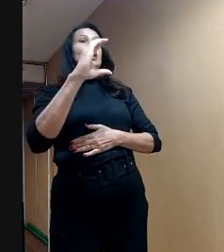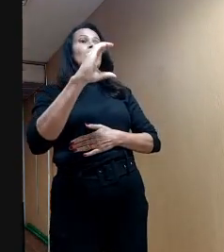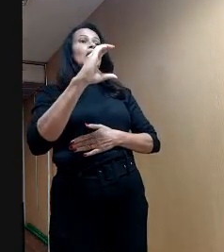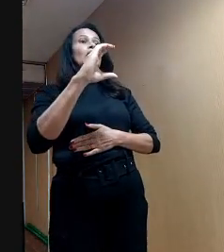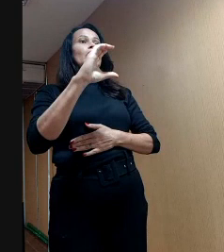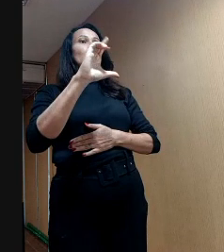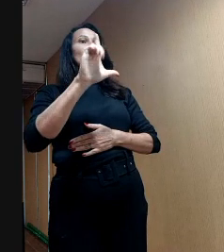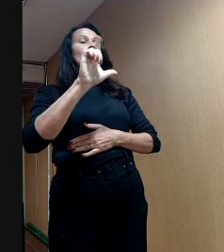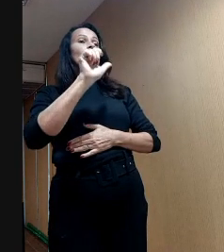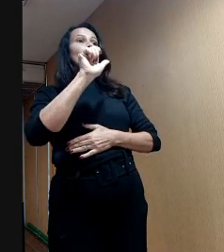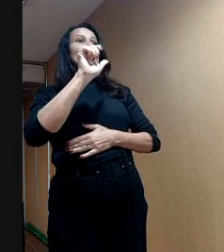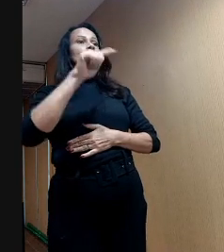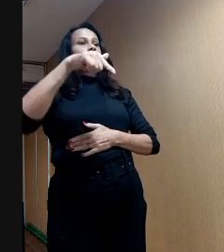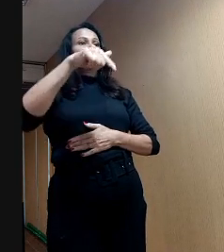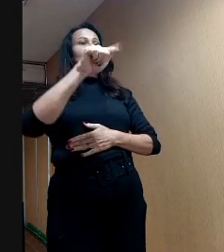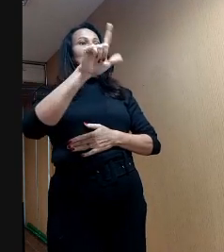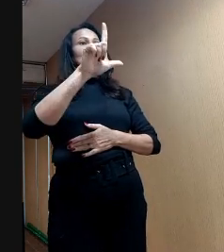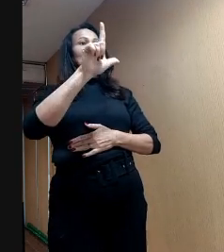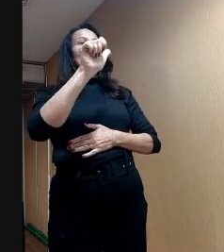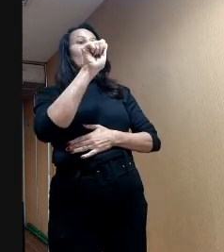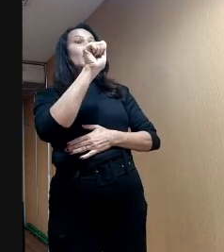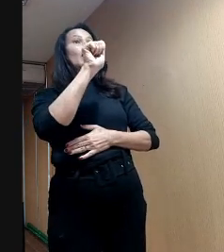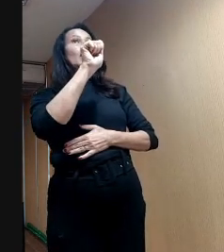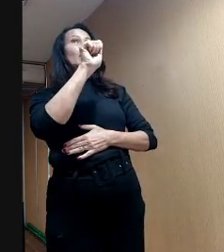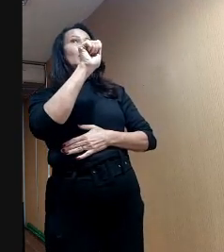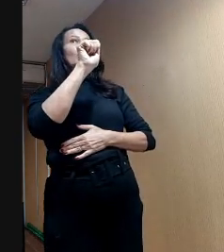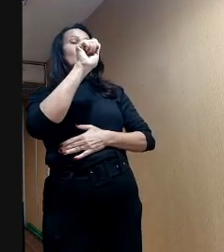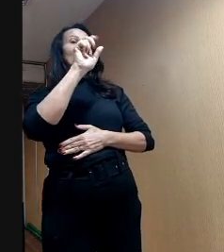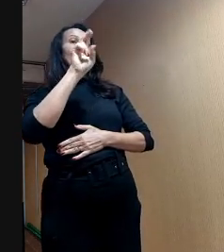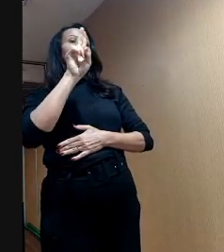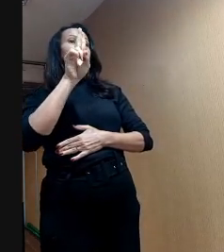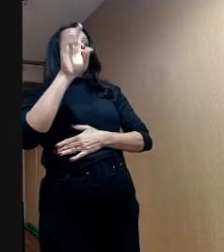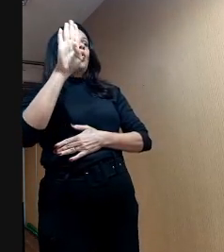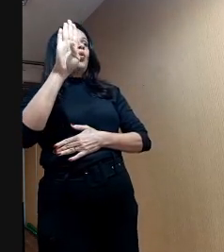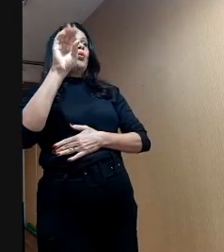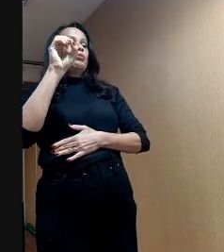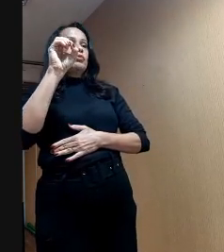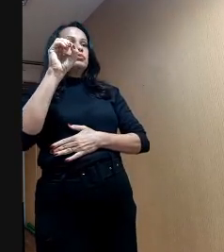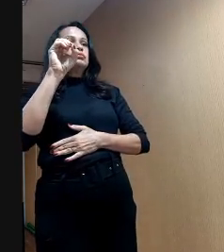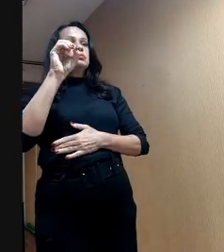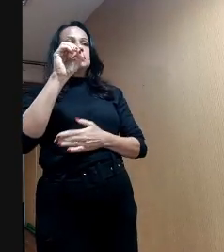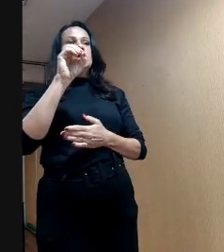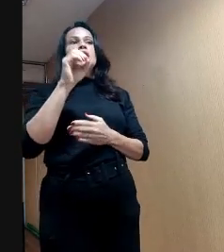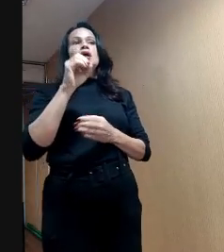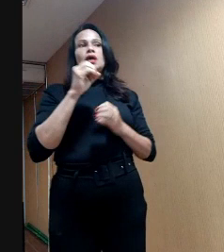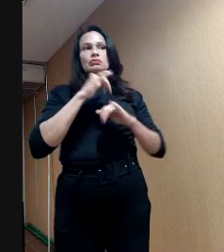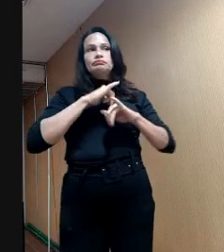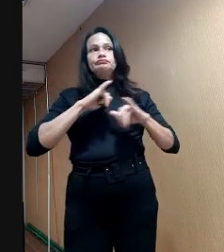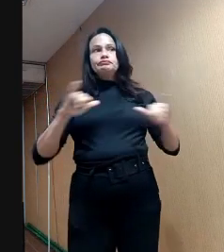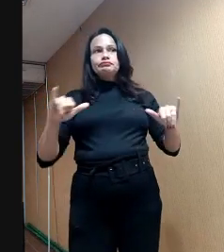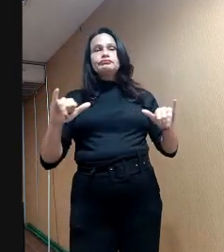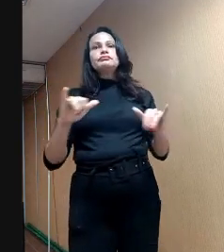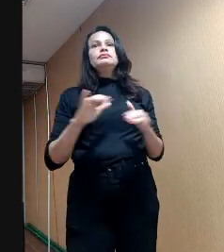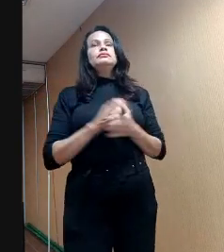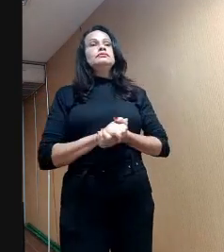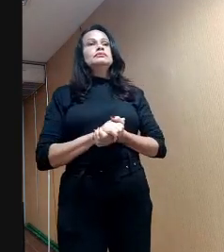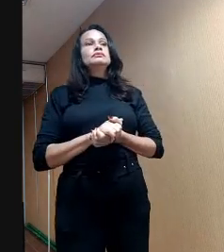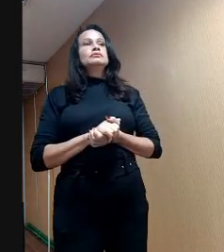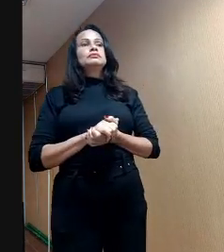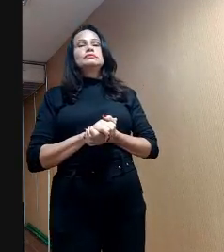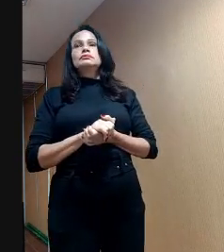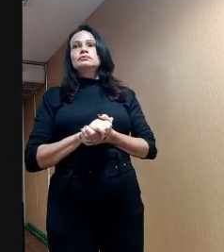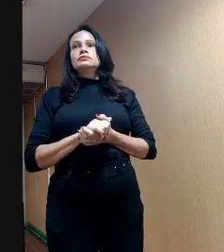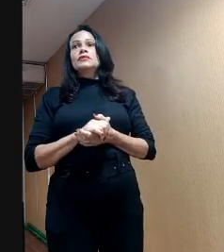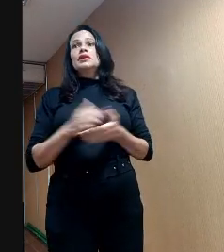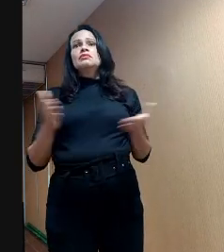momento também, nós fazemos uma homenagem muito especial a todos os ex-coordenadores deste brilhante